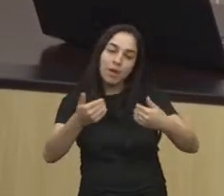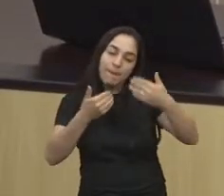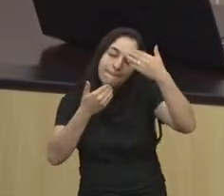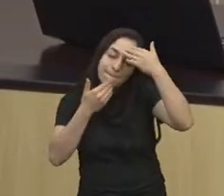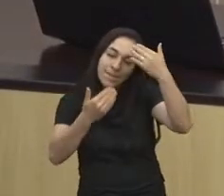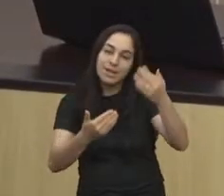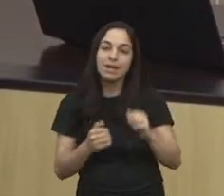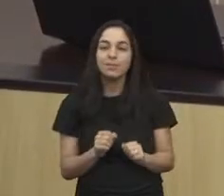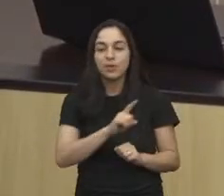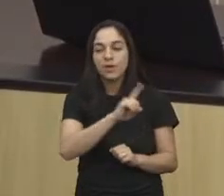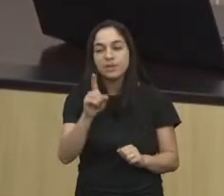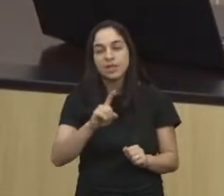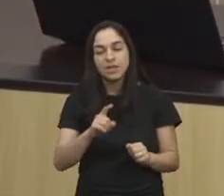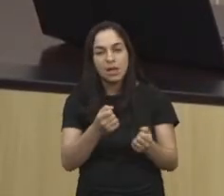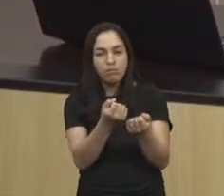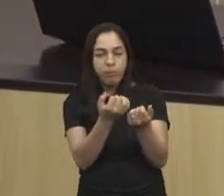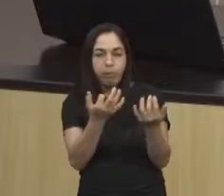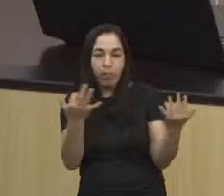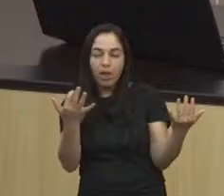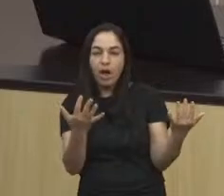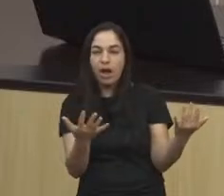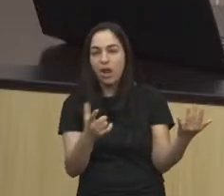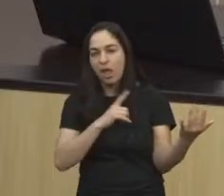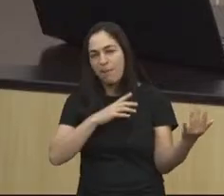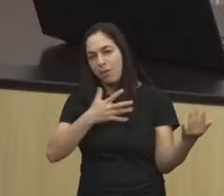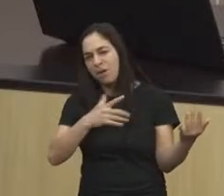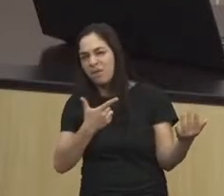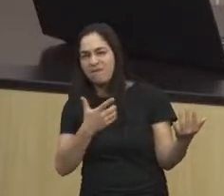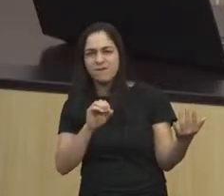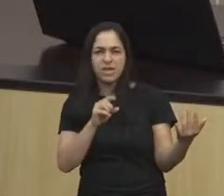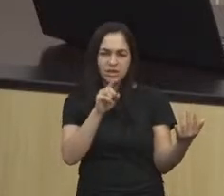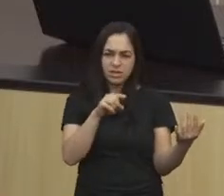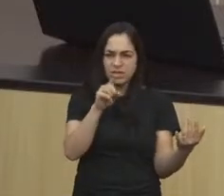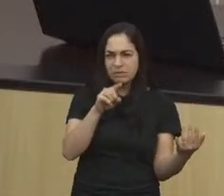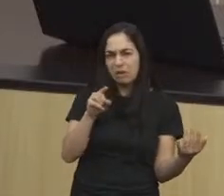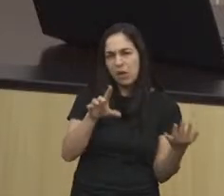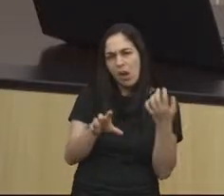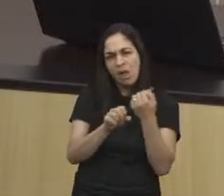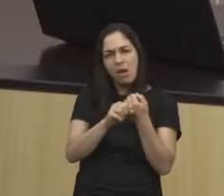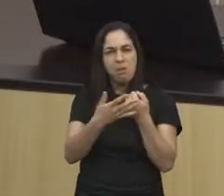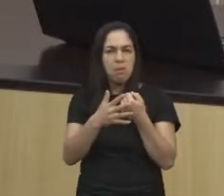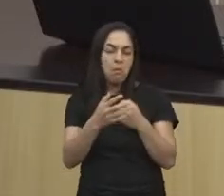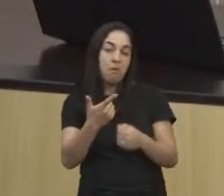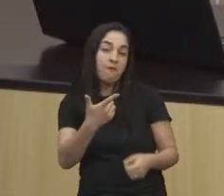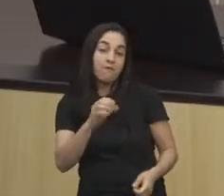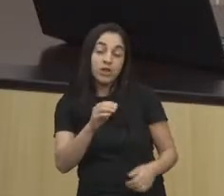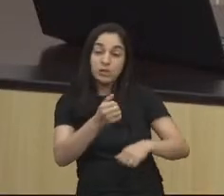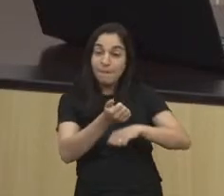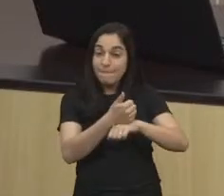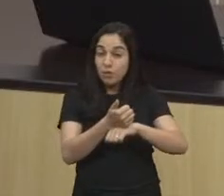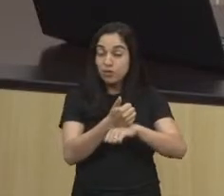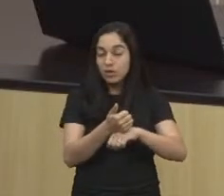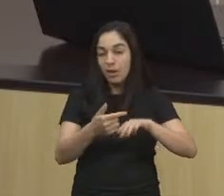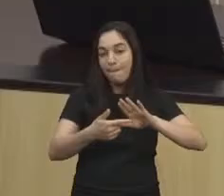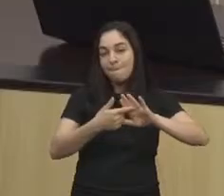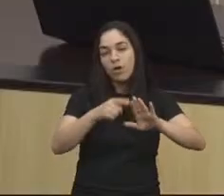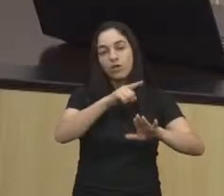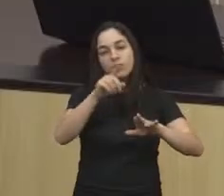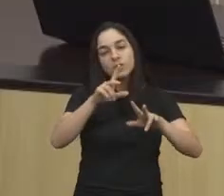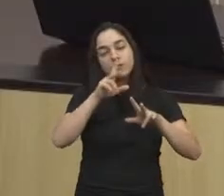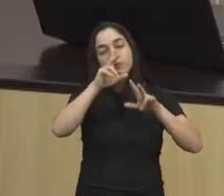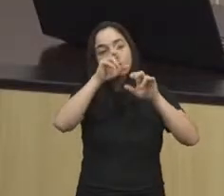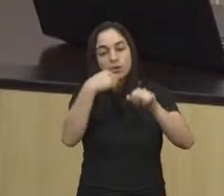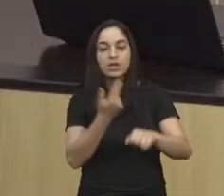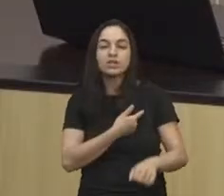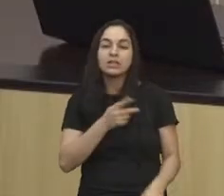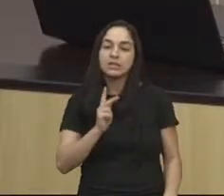Vocês estão aqui em bastante número, deve ter uns 20 aqui, né? Profissionais, isso mostra a força de vocês, e como a gente